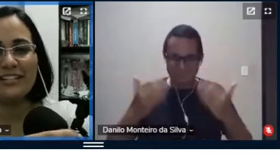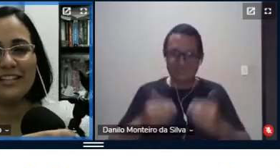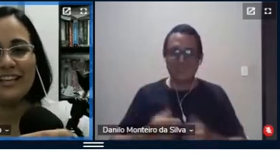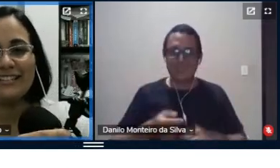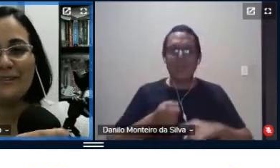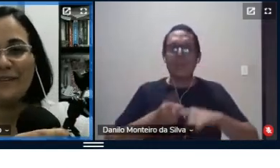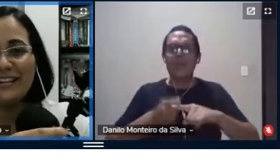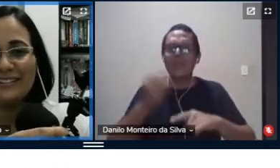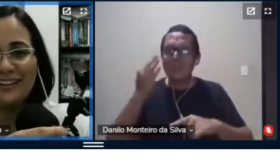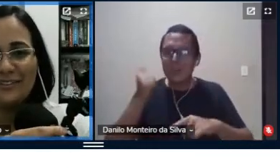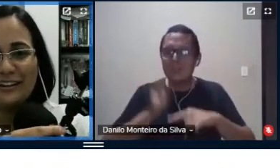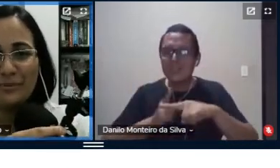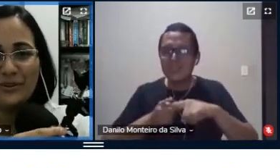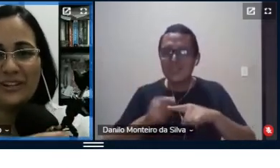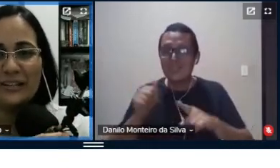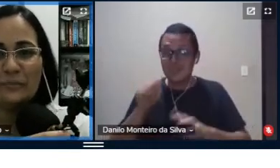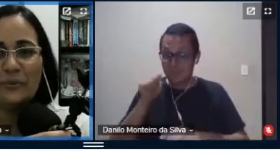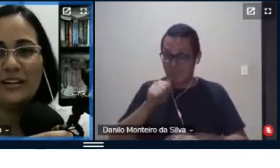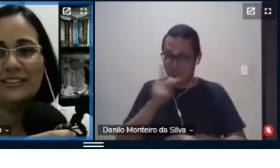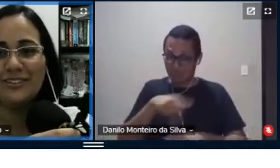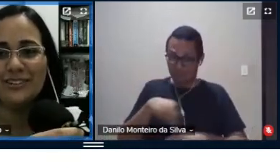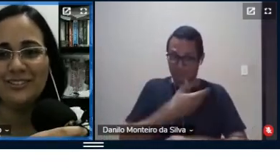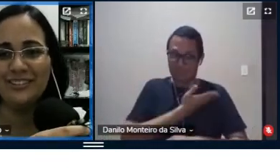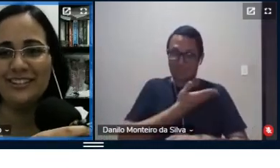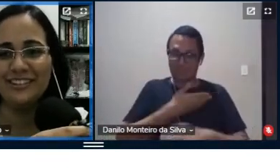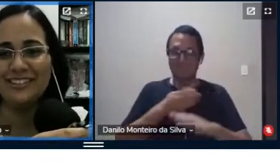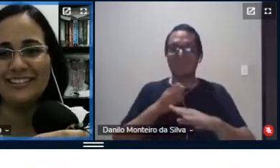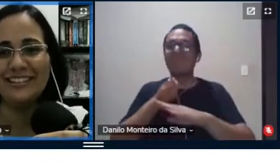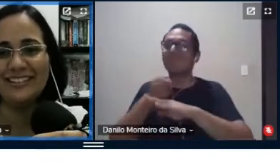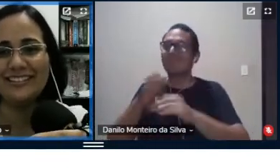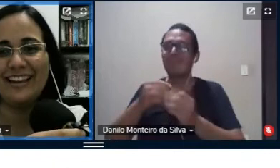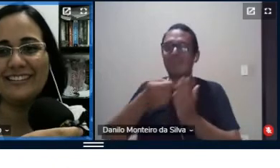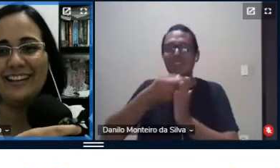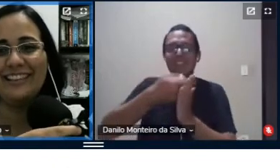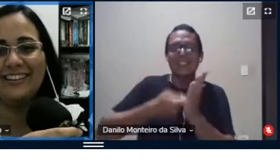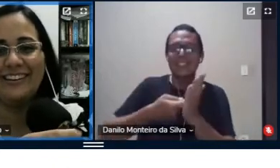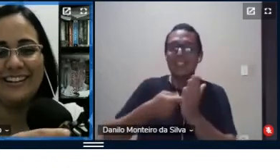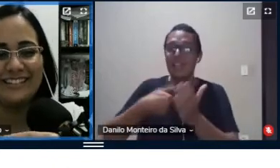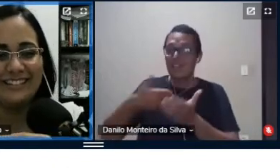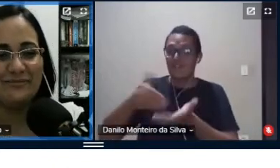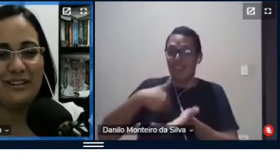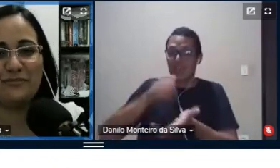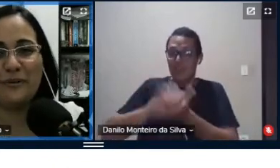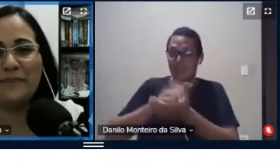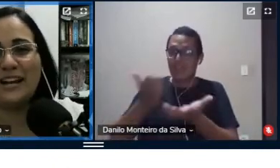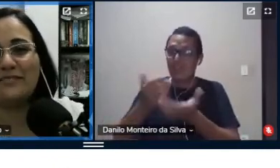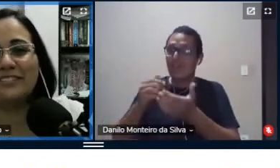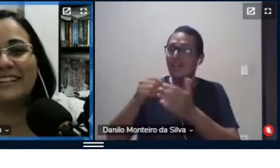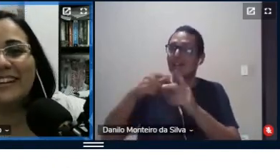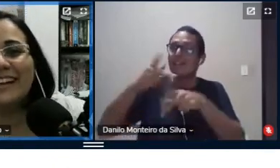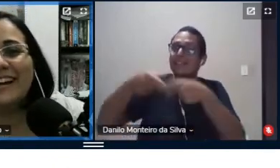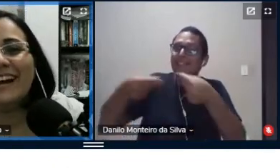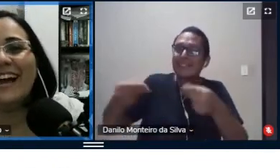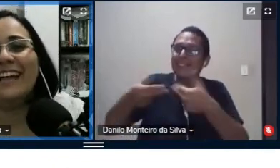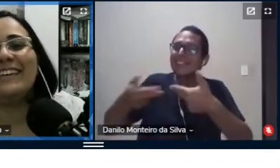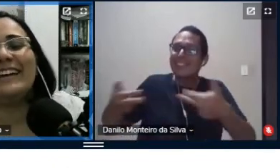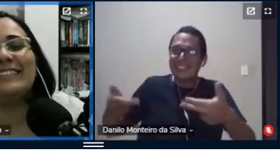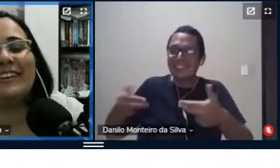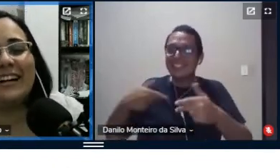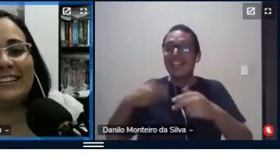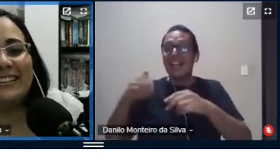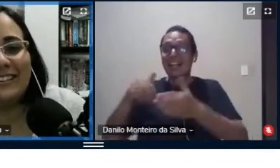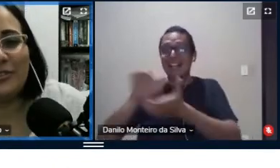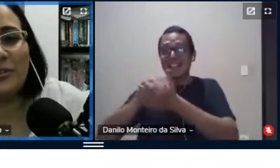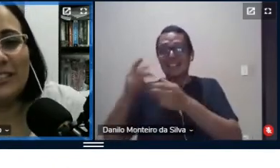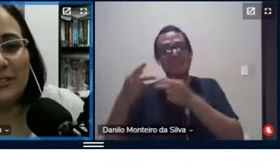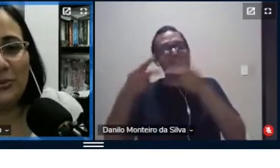numa loja dessa, aí o marido saiu procurando bolha em todos os cristais da loja. A mulher ficou brava. E aí